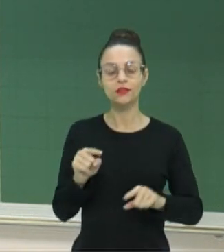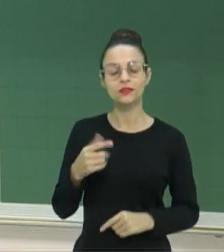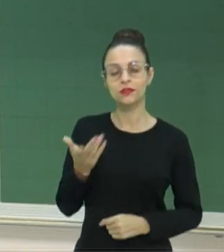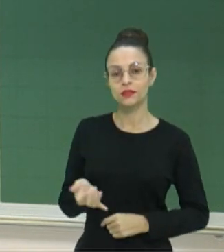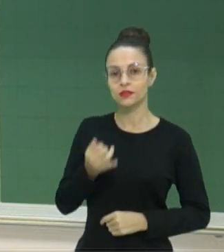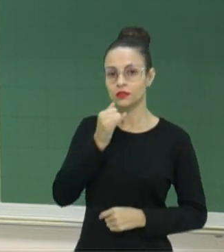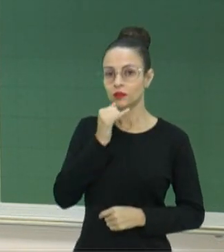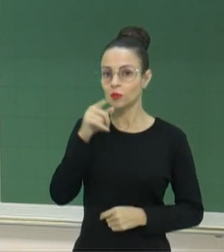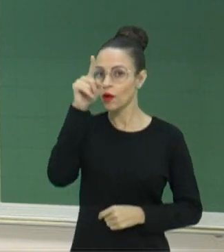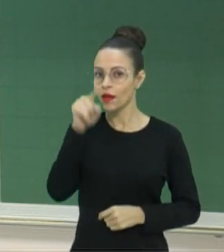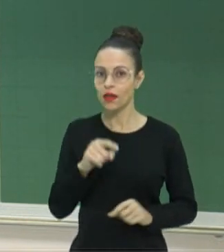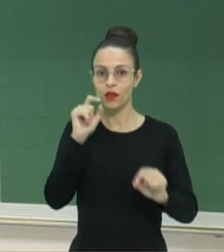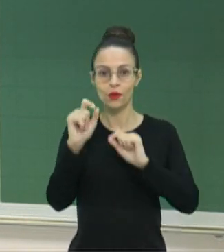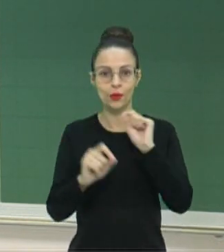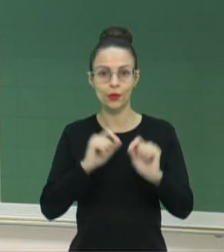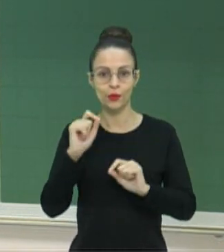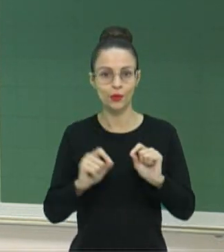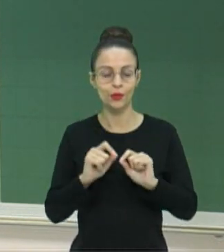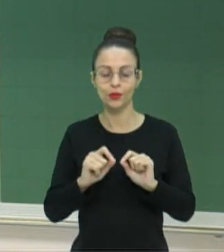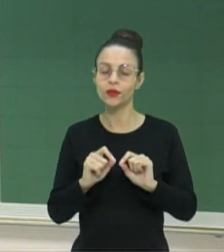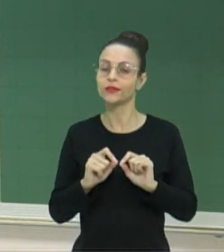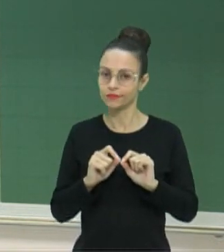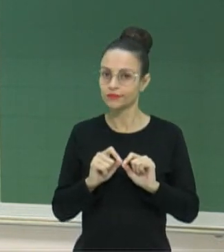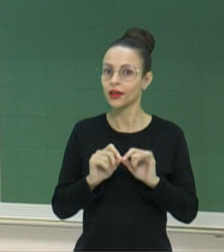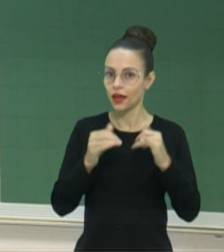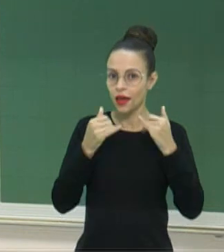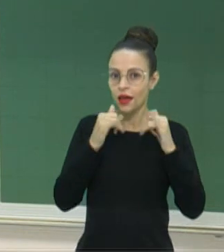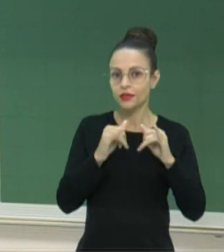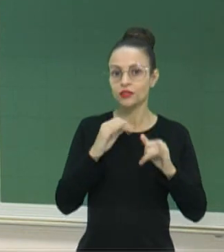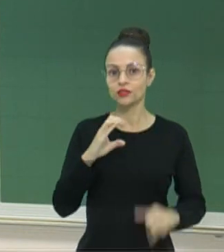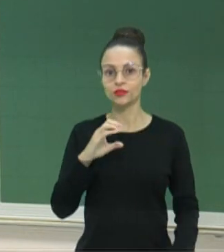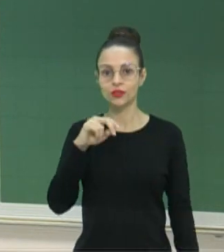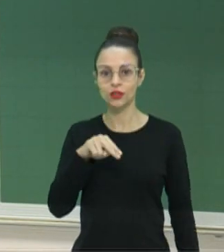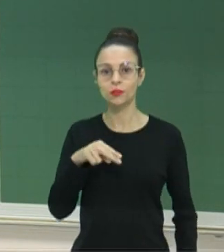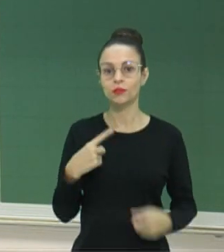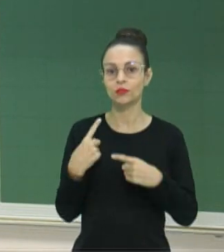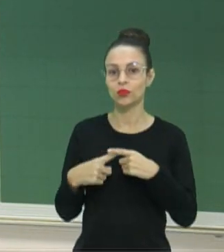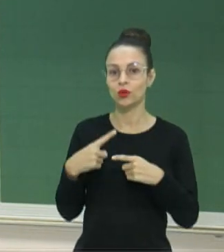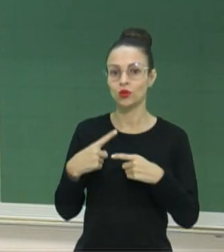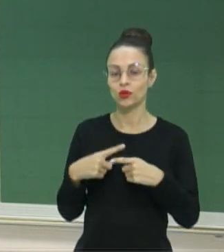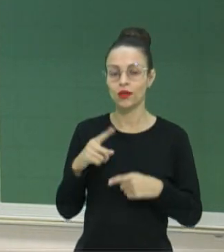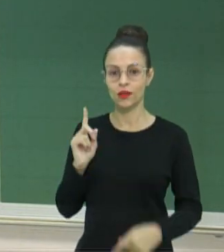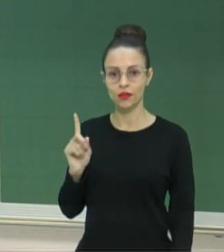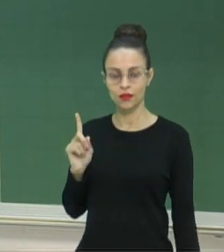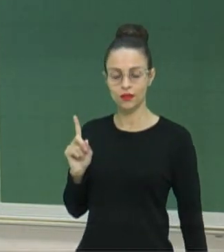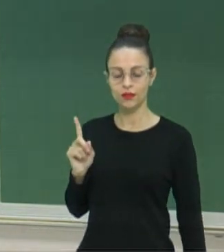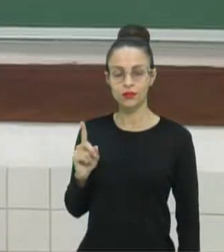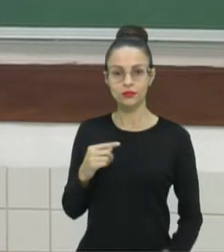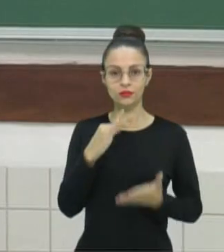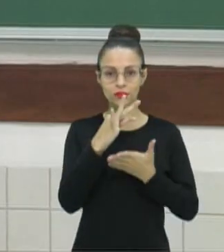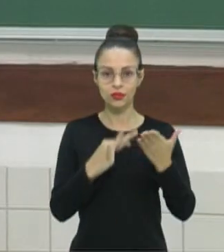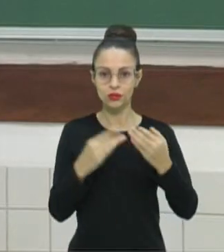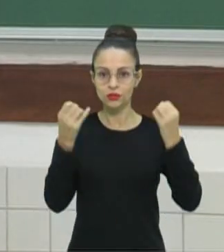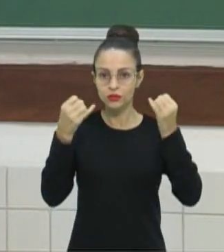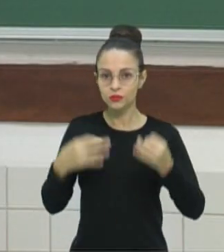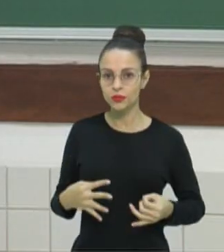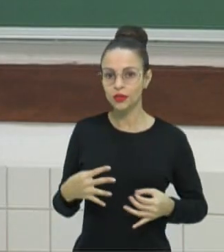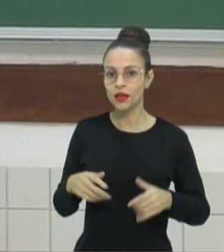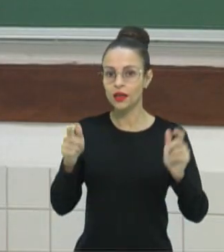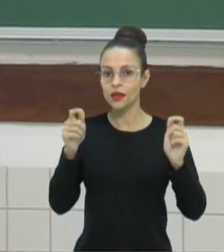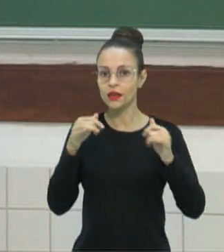ser a própria energia cinética. Por quê? Né? Porque ele falou para mim que a energia